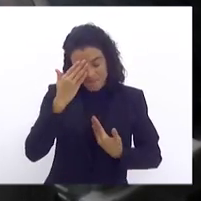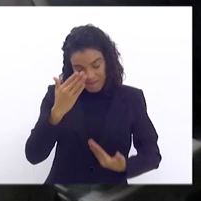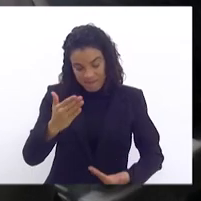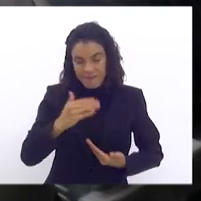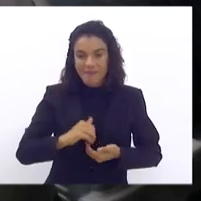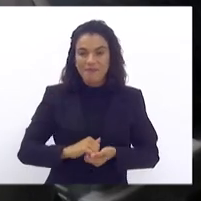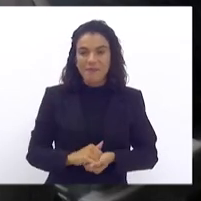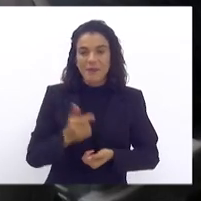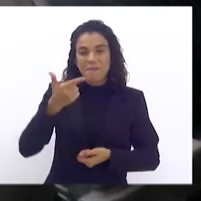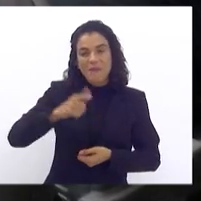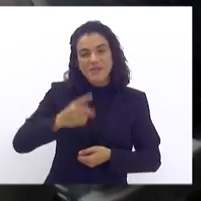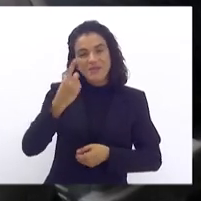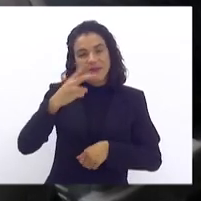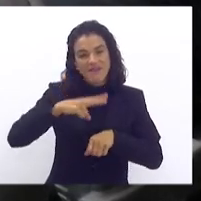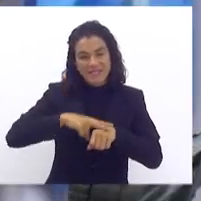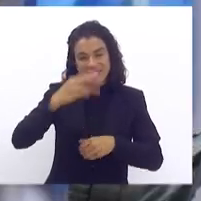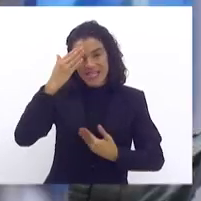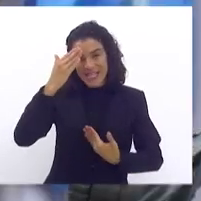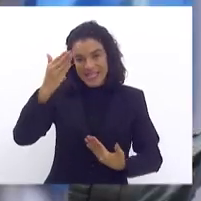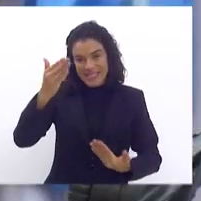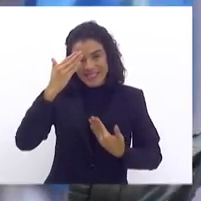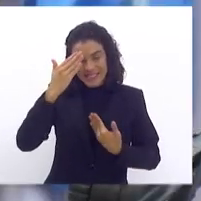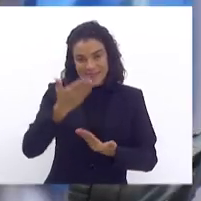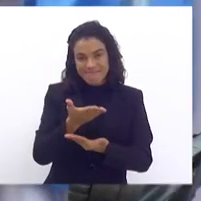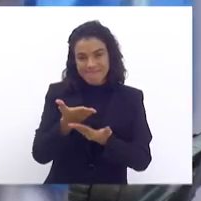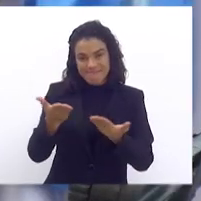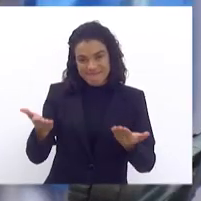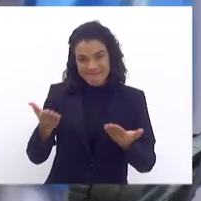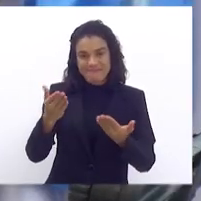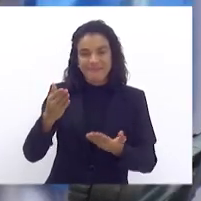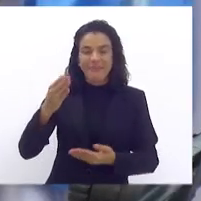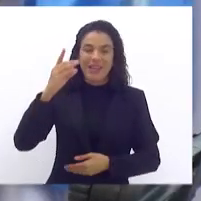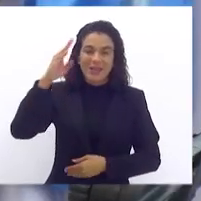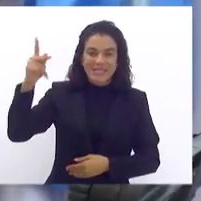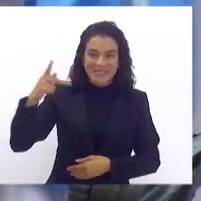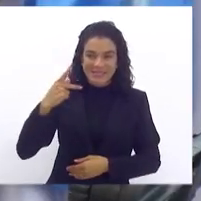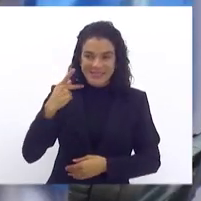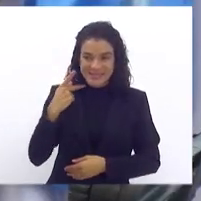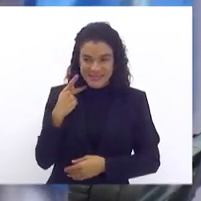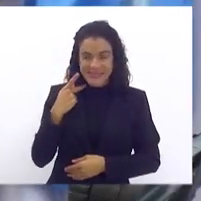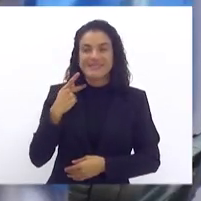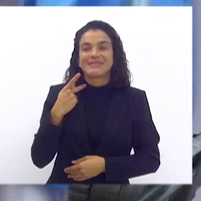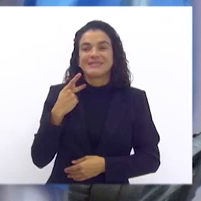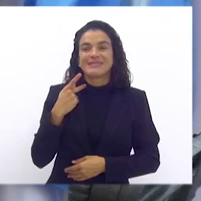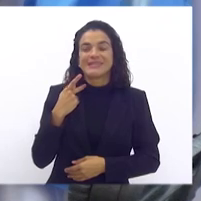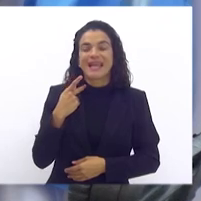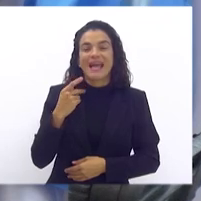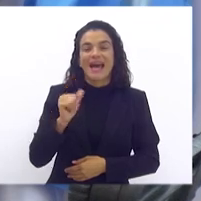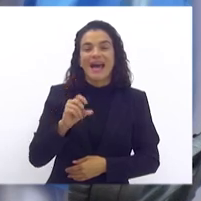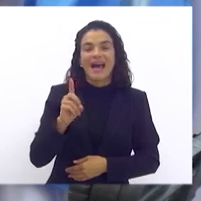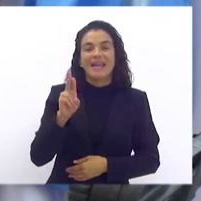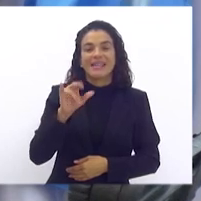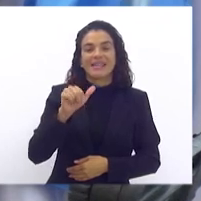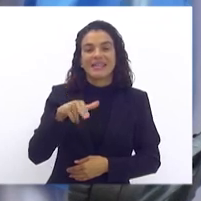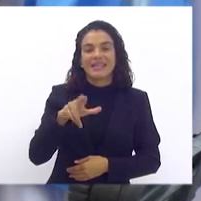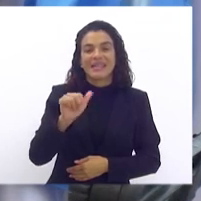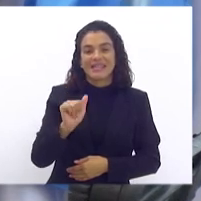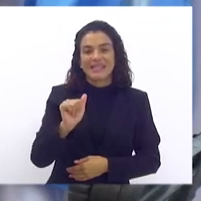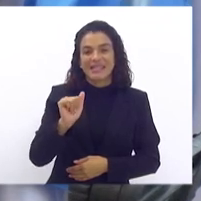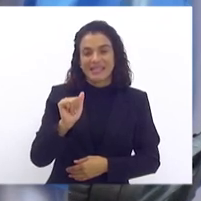eu quero mais uma vez agradecer muito a nossa desembargadora, a desembargadora Adriana Ramos de